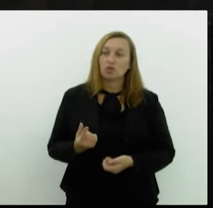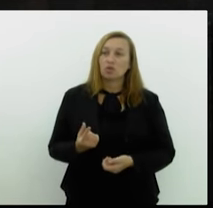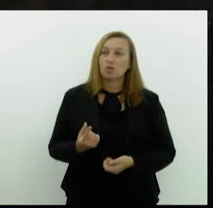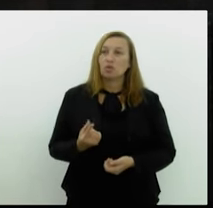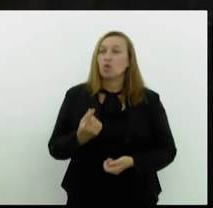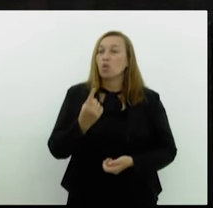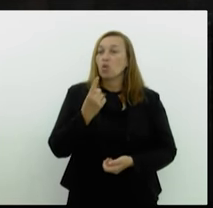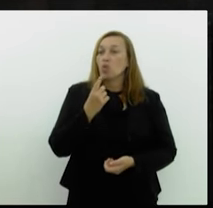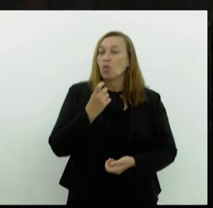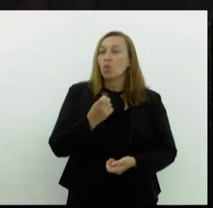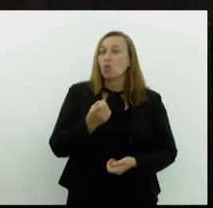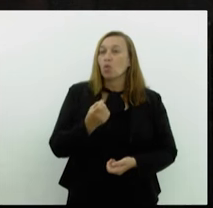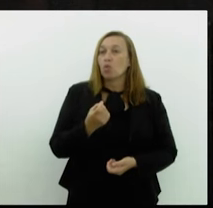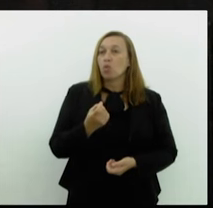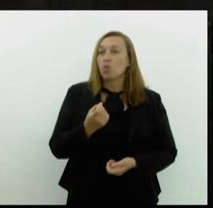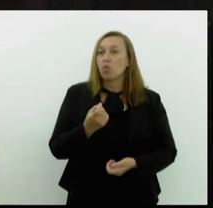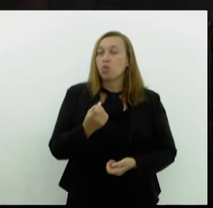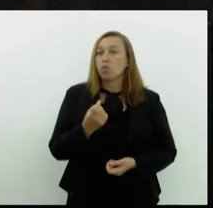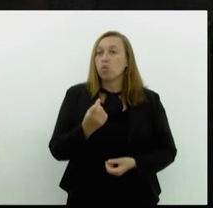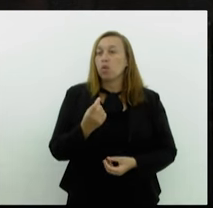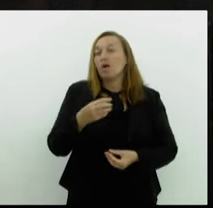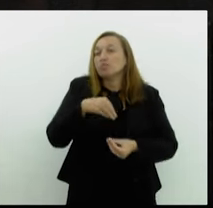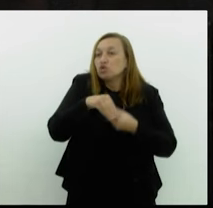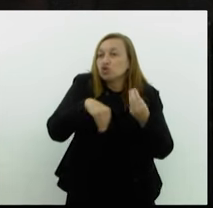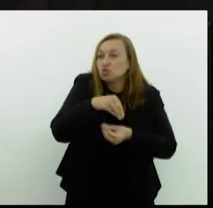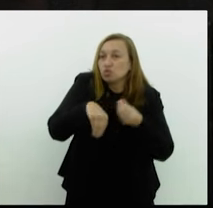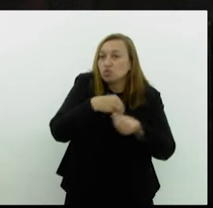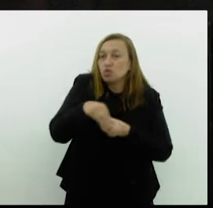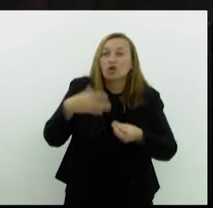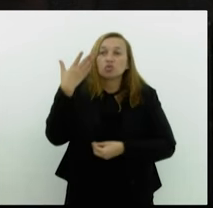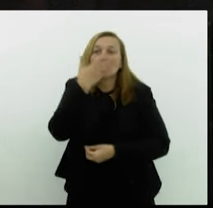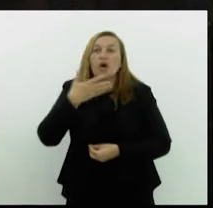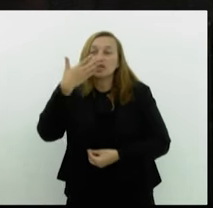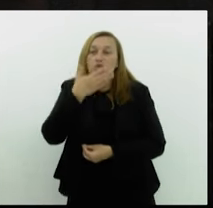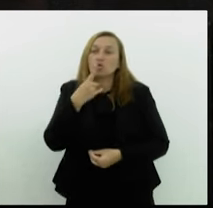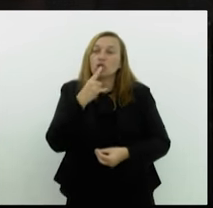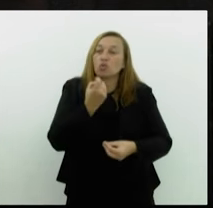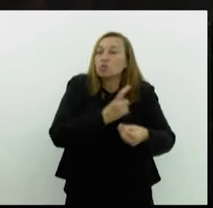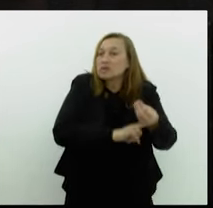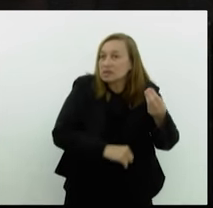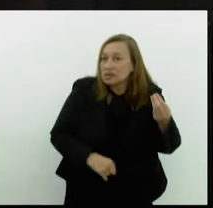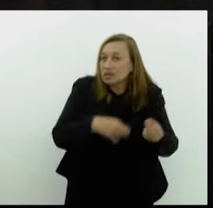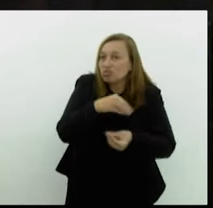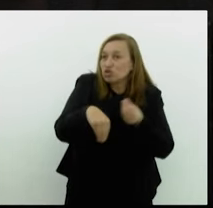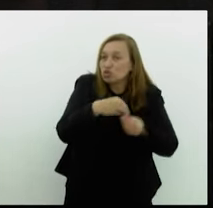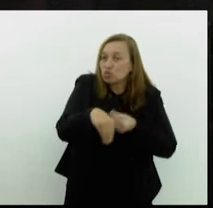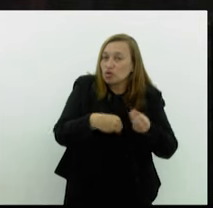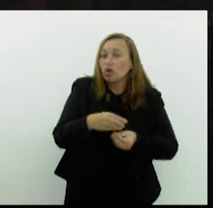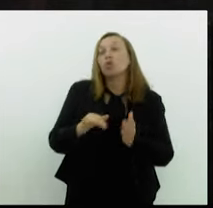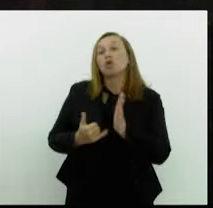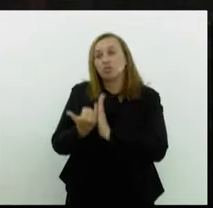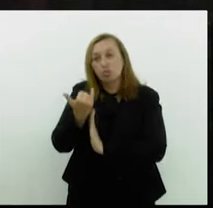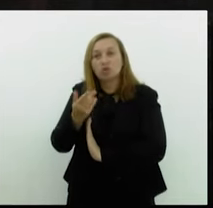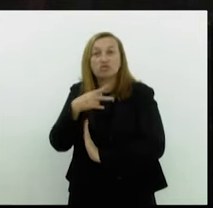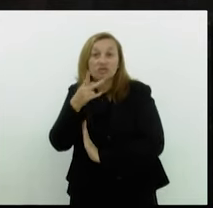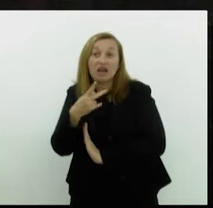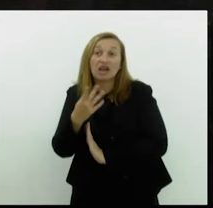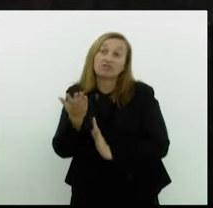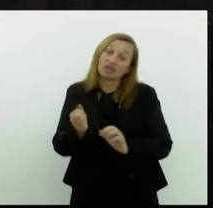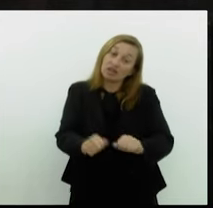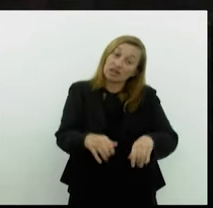sangue, assim fala a linguagem popular. E o imposto seletivo vai tratar disso, já que a